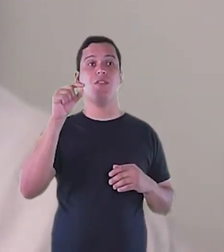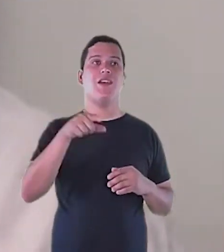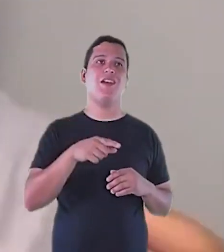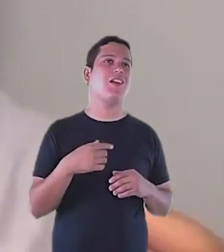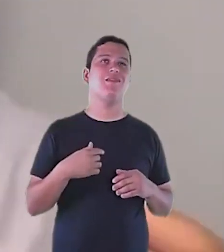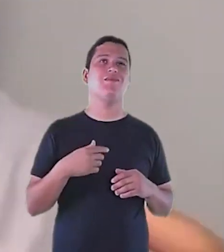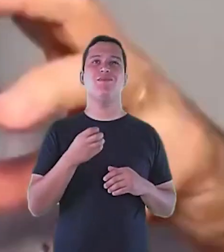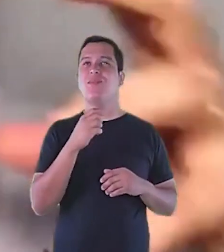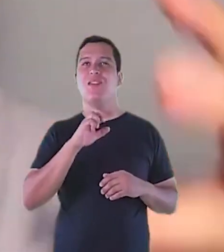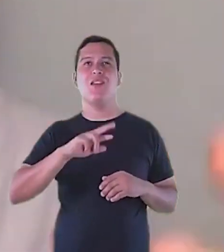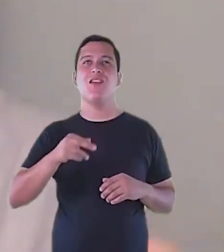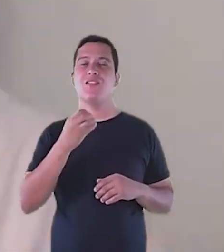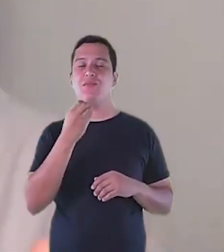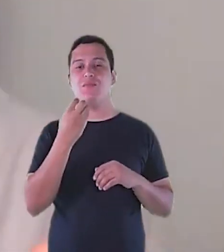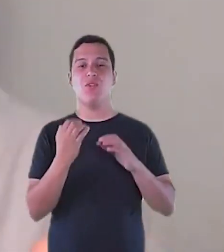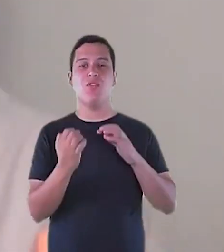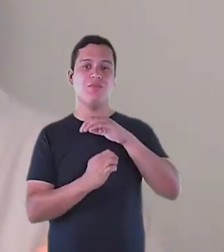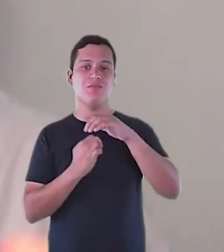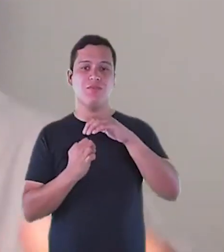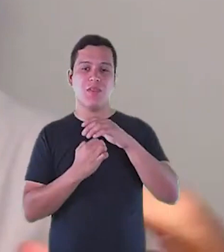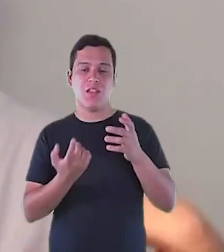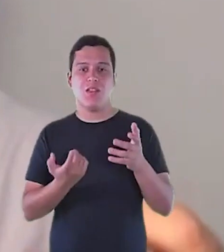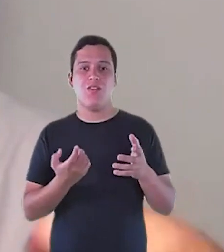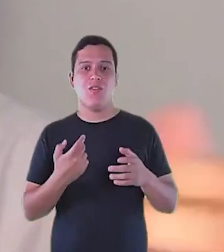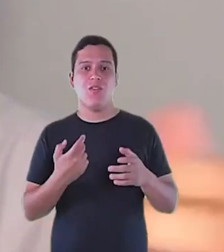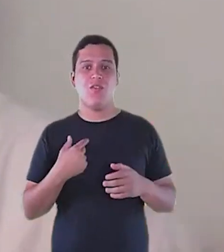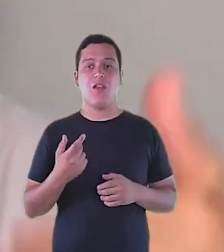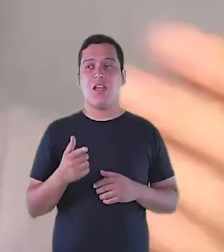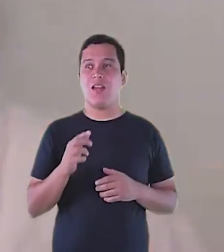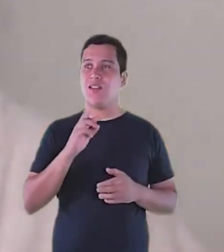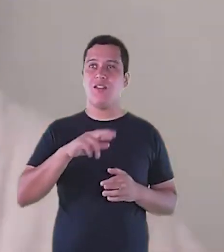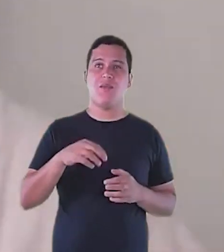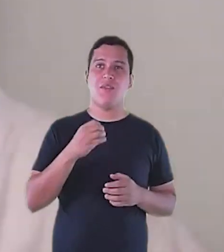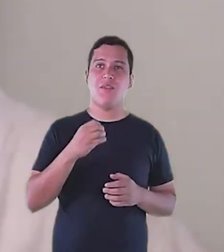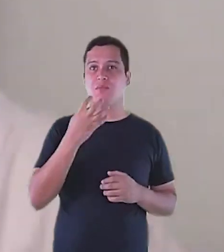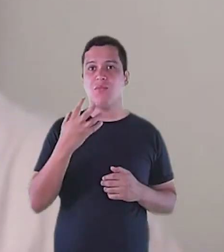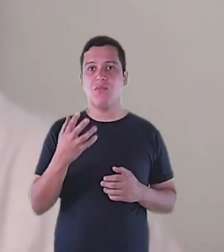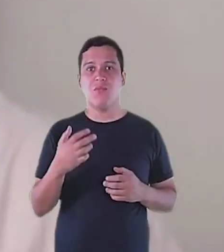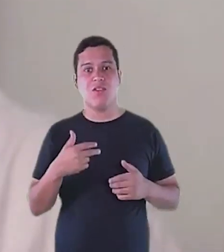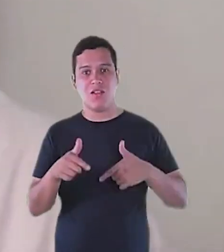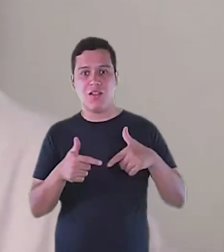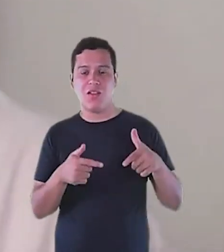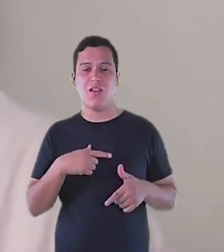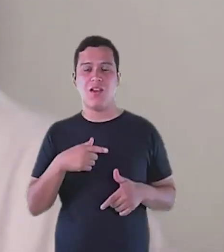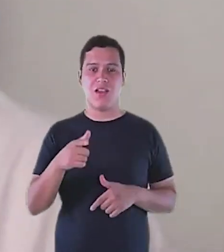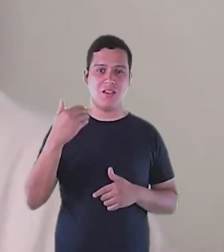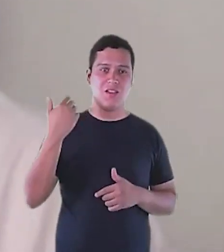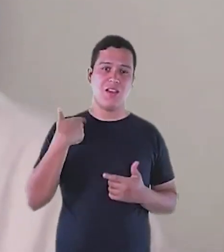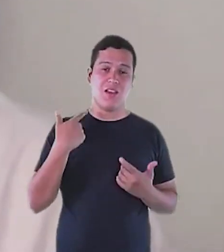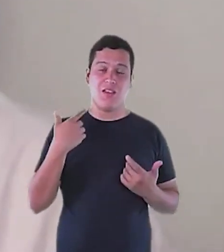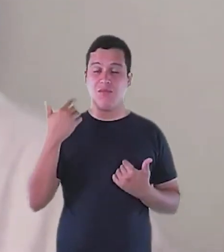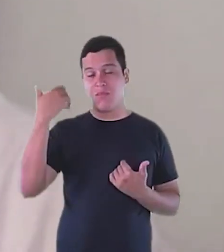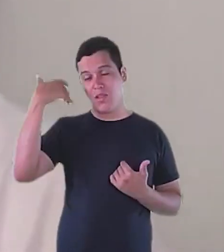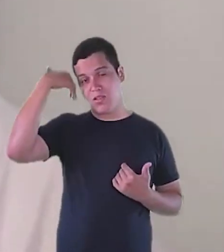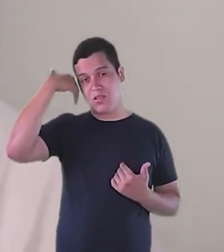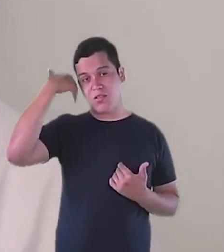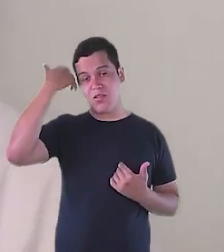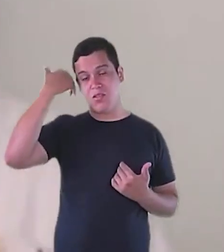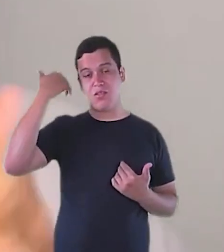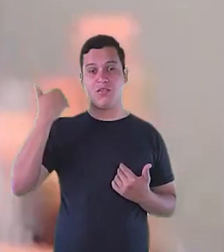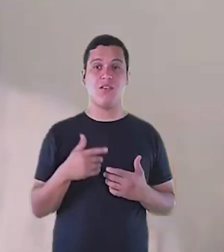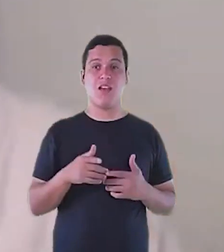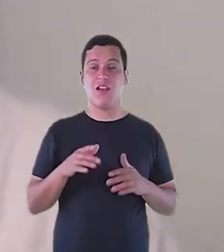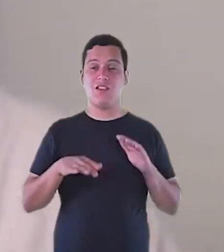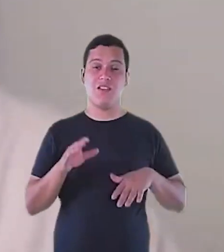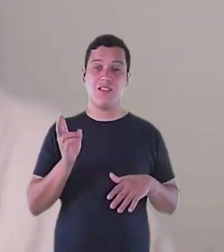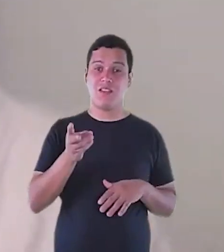os brancos. Já existe uma ideologia escravista que permanece, que se desdobra no Brasil na forma de racismo, de preconceito racial.